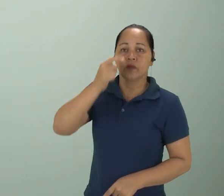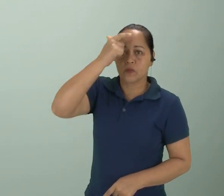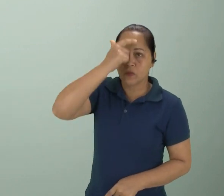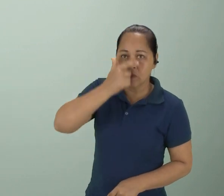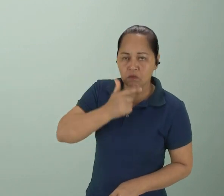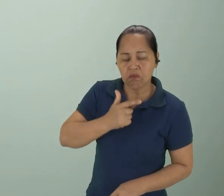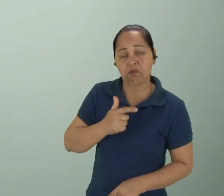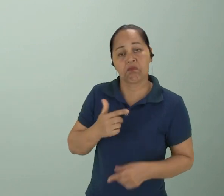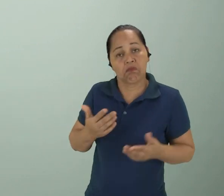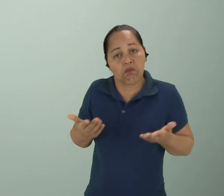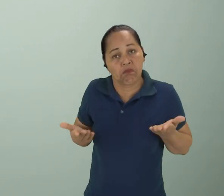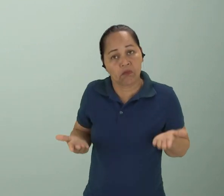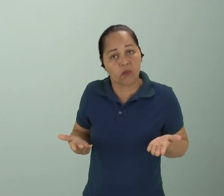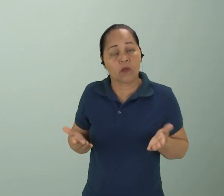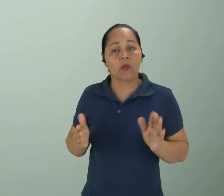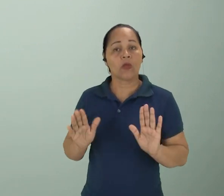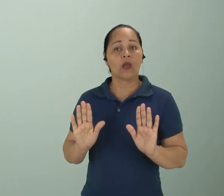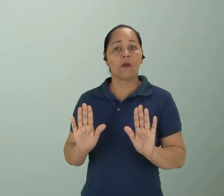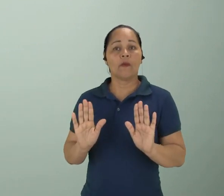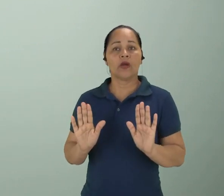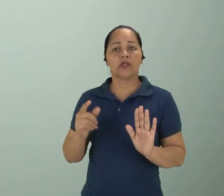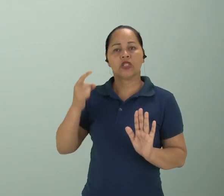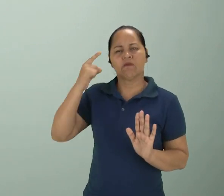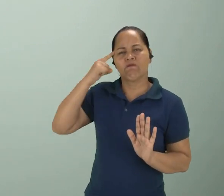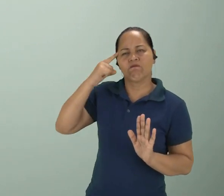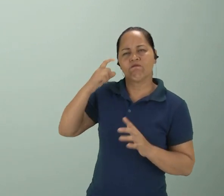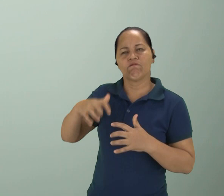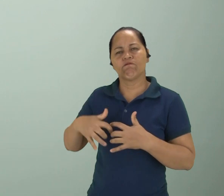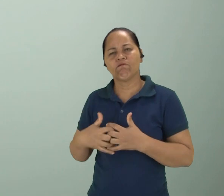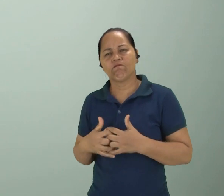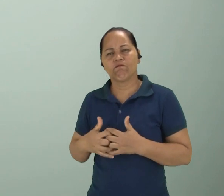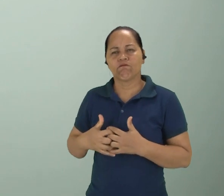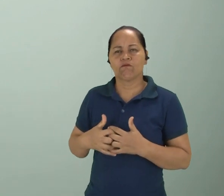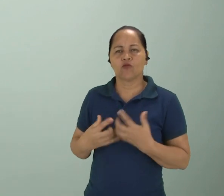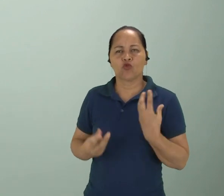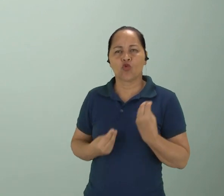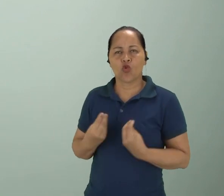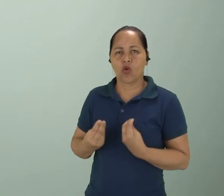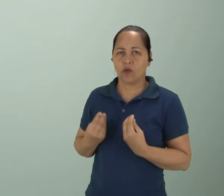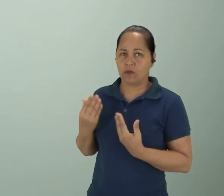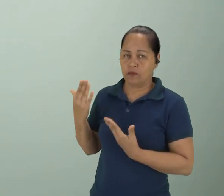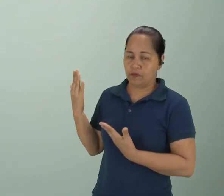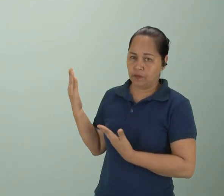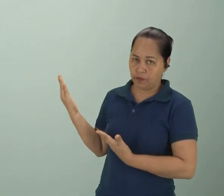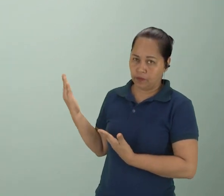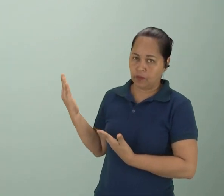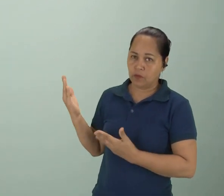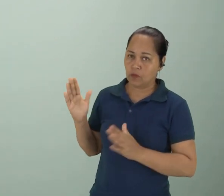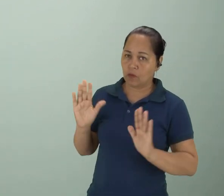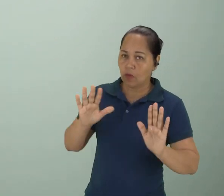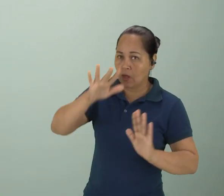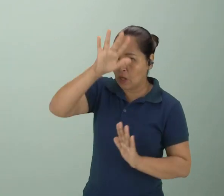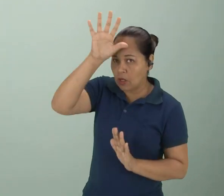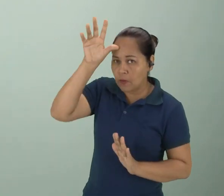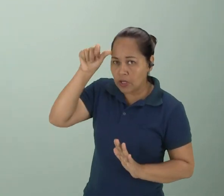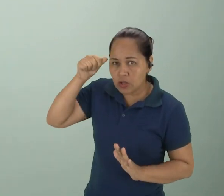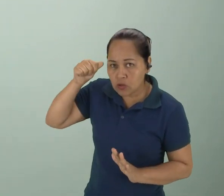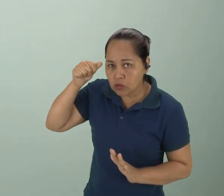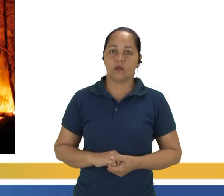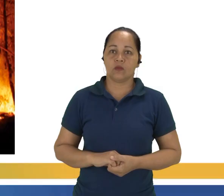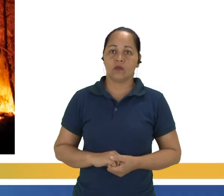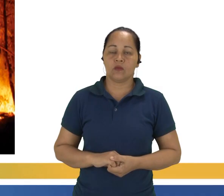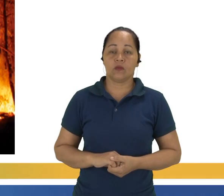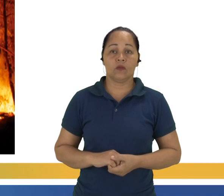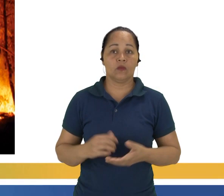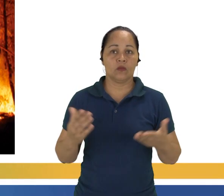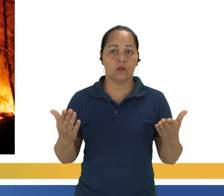teoria agora a gente consegue visualizar os casos concretos vamos falar sobre a